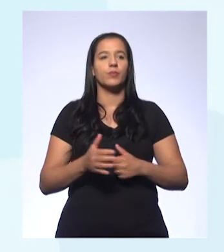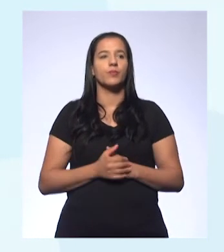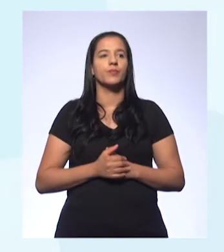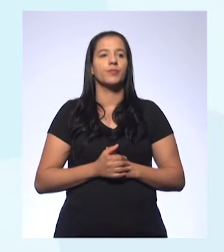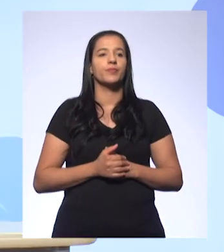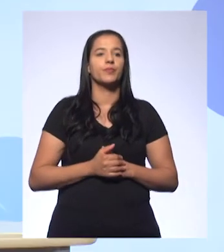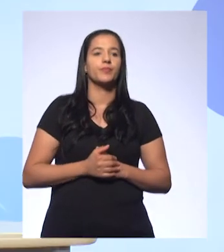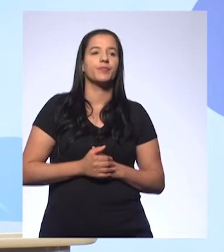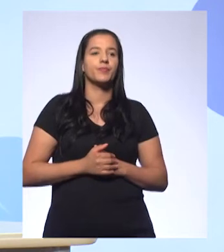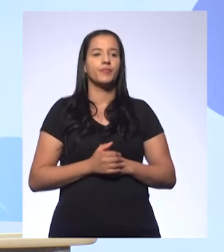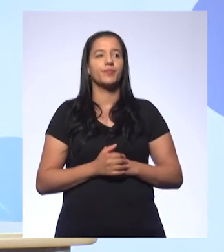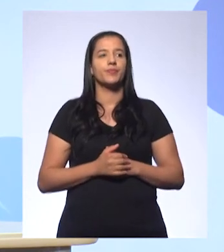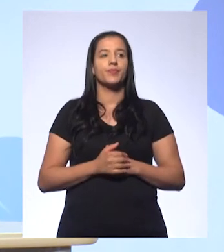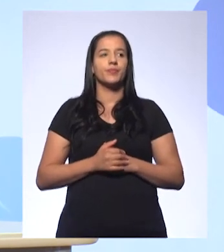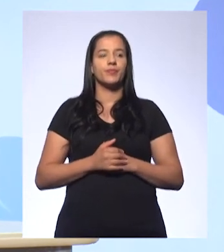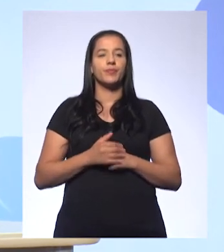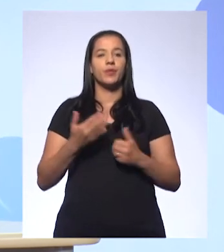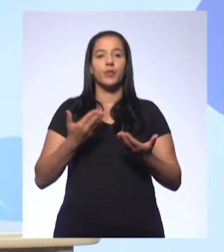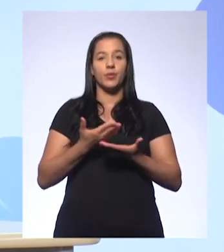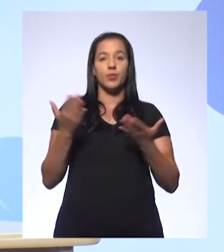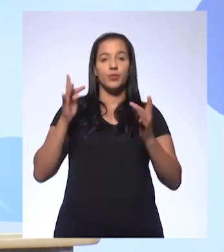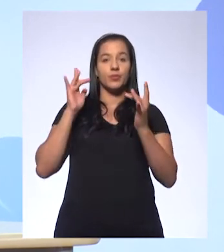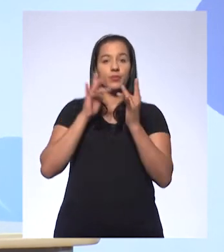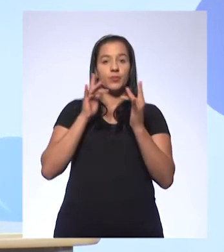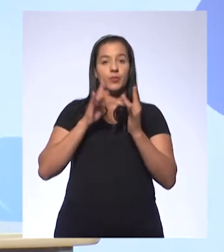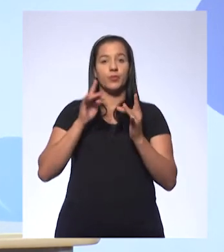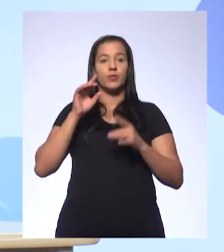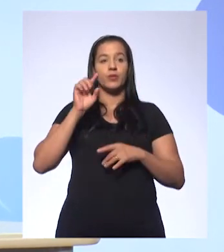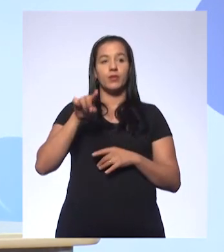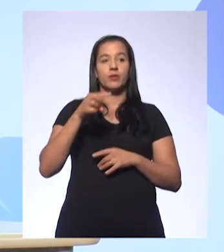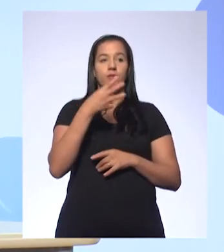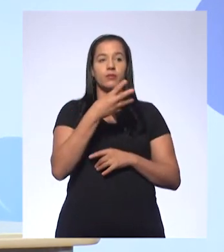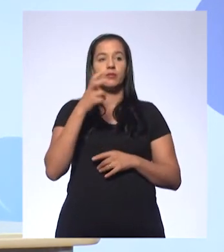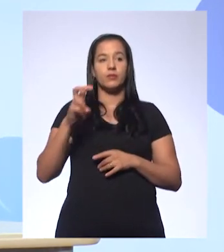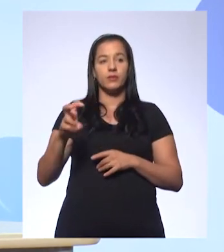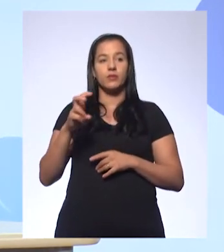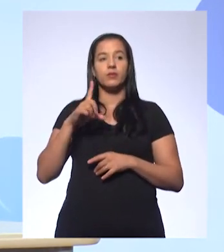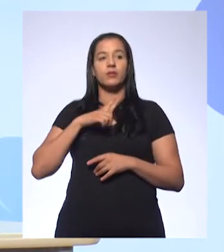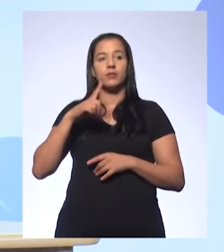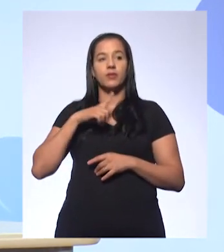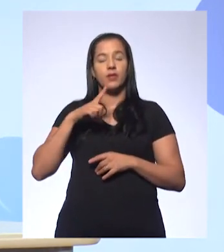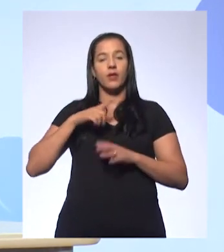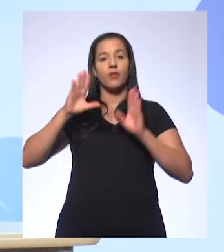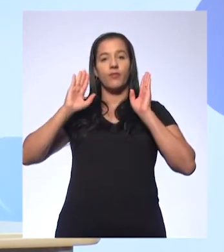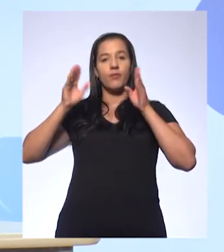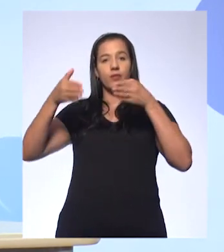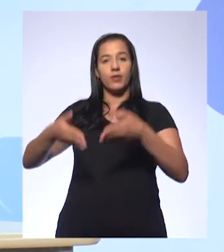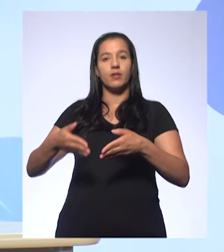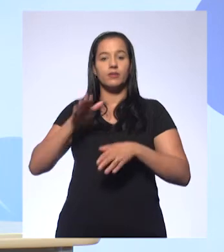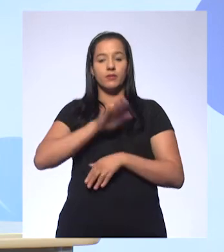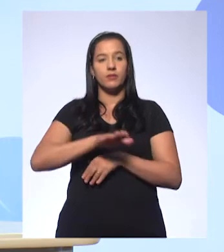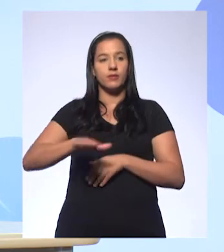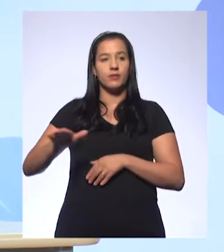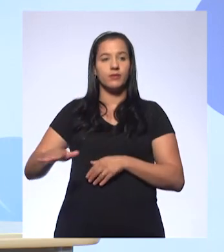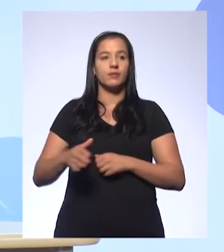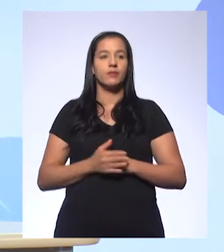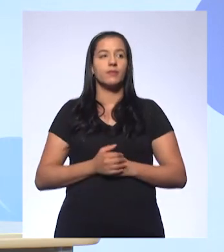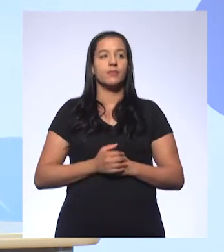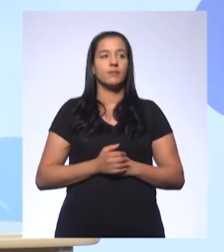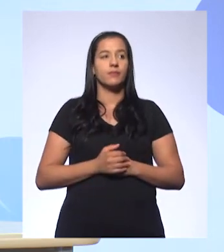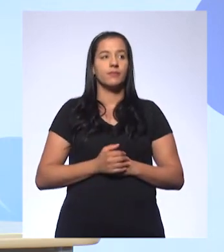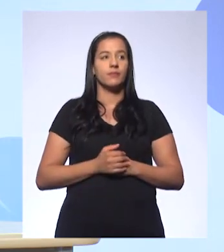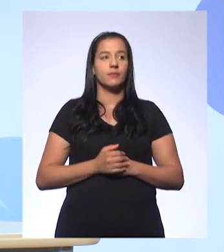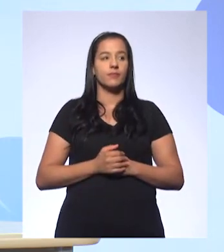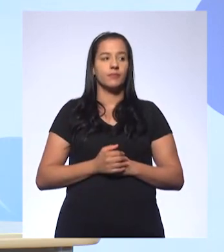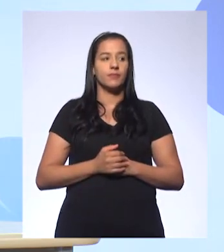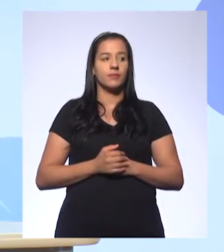gente lembrar, né, que tem um atendimento especializado, está lá no slide 35, que existe um atendimento especializado para as crianças. Dá para colocar na tela, por favor?